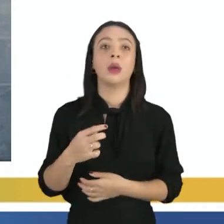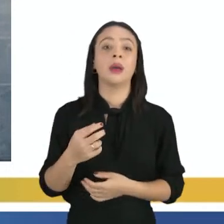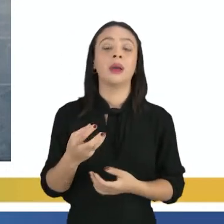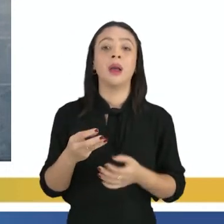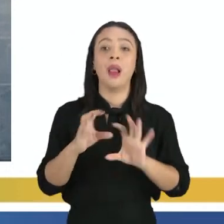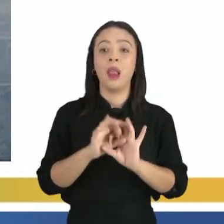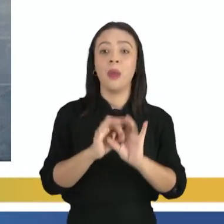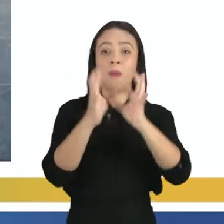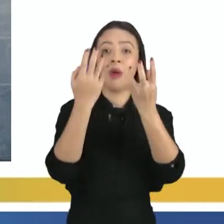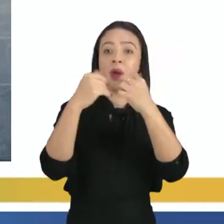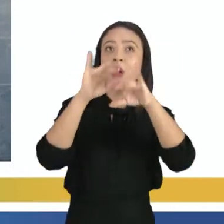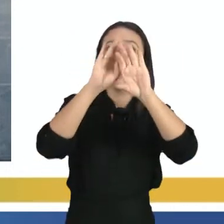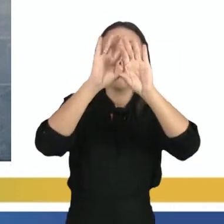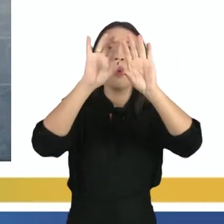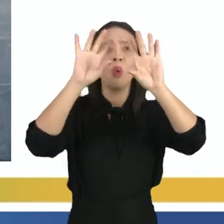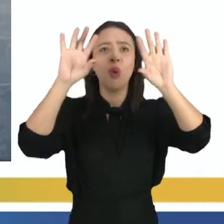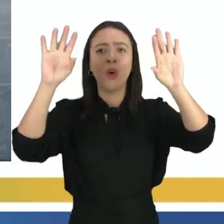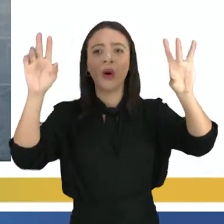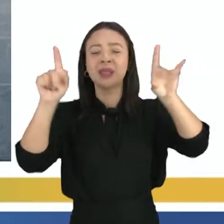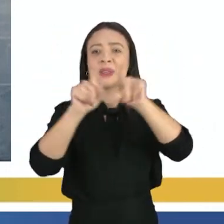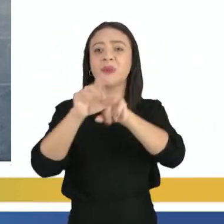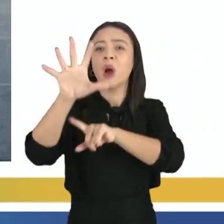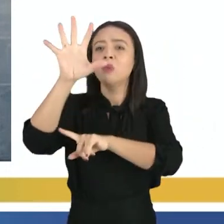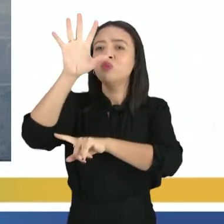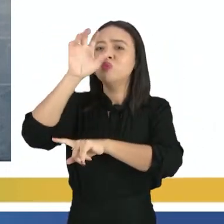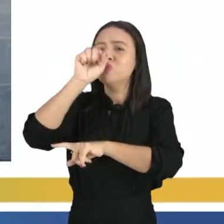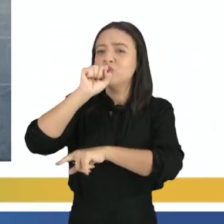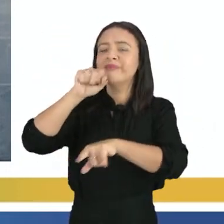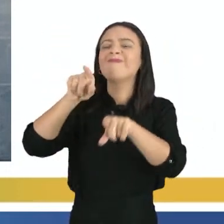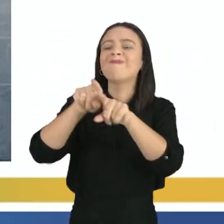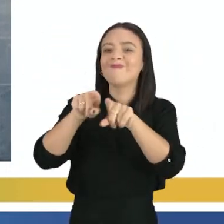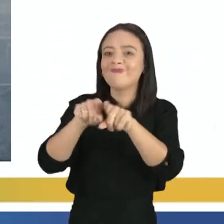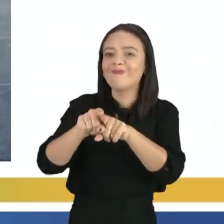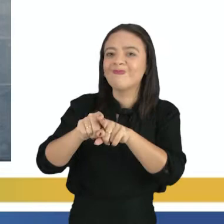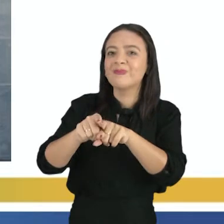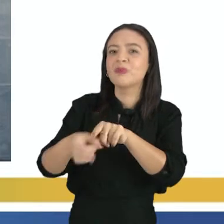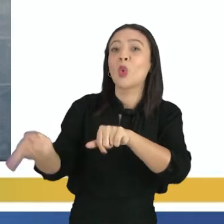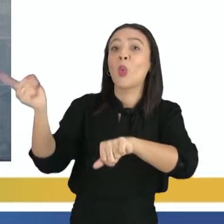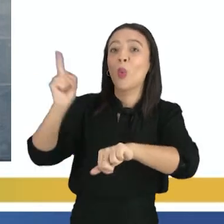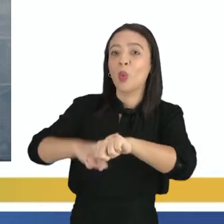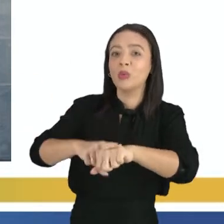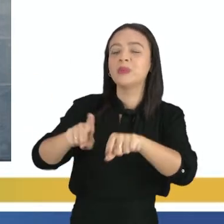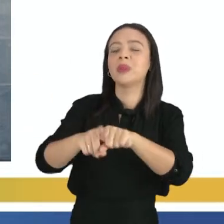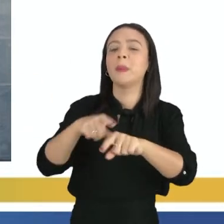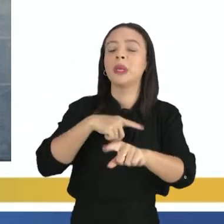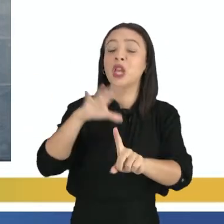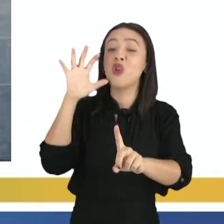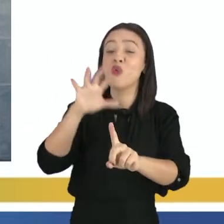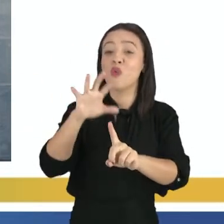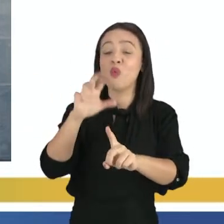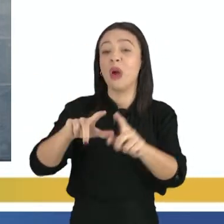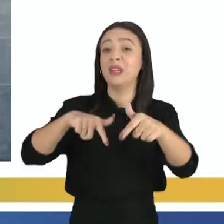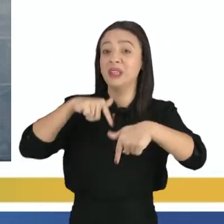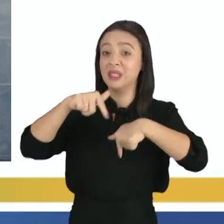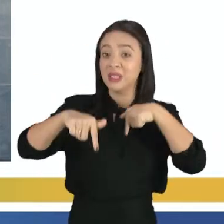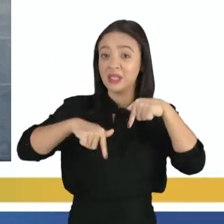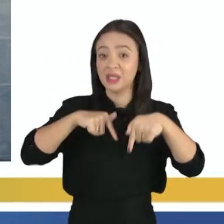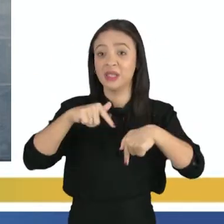né, para o ar que nós respiramos, né, e consequentemente tem alguns efeitos químicos, né,